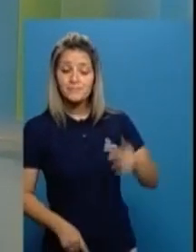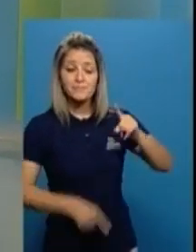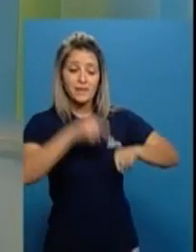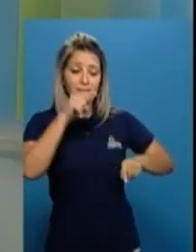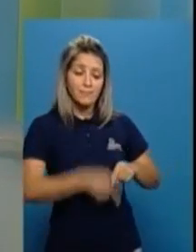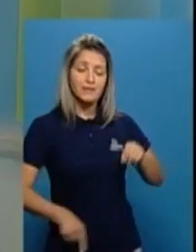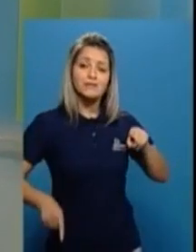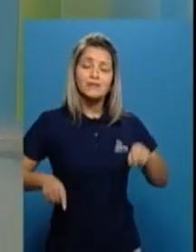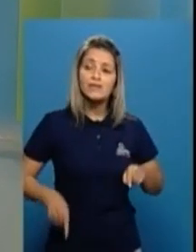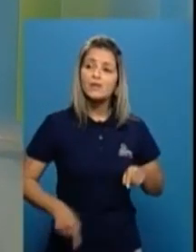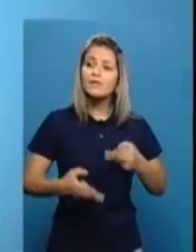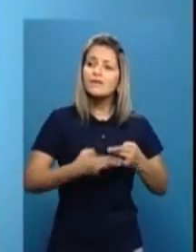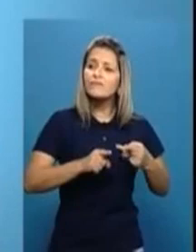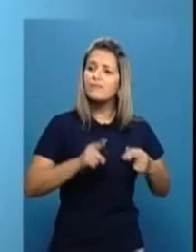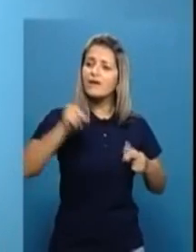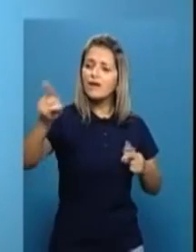percorrem?